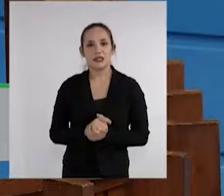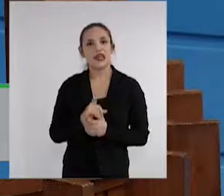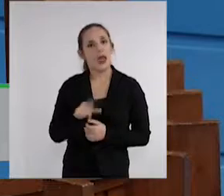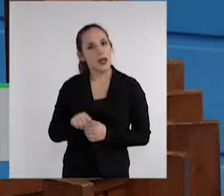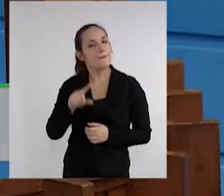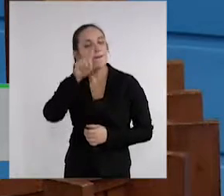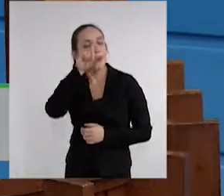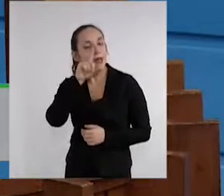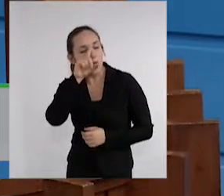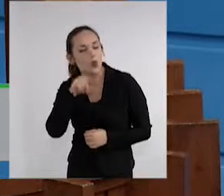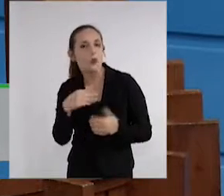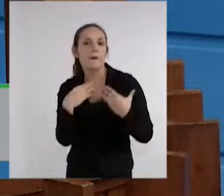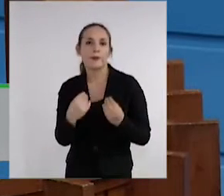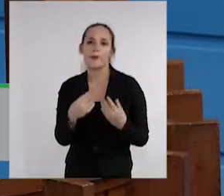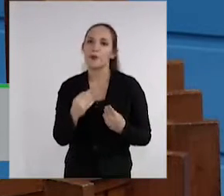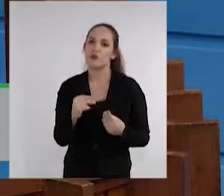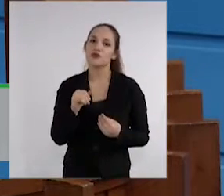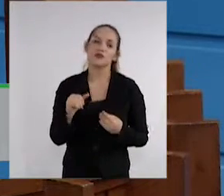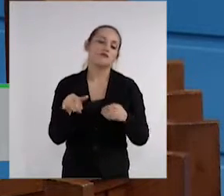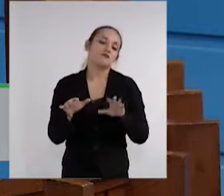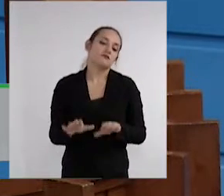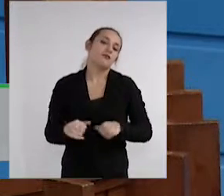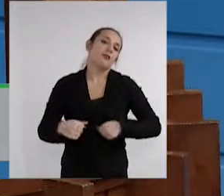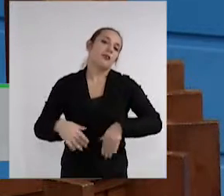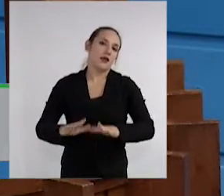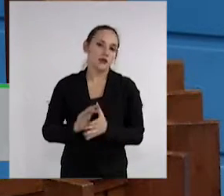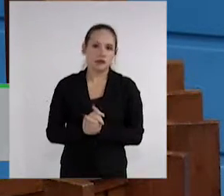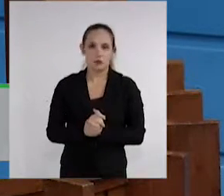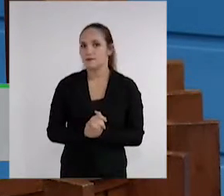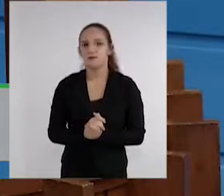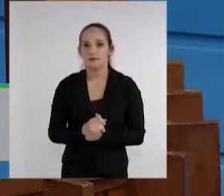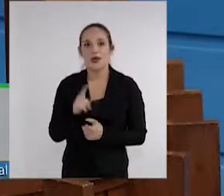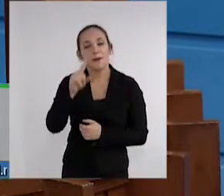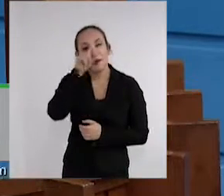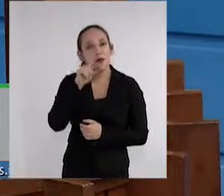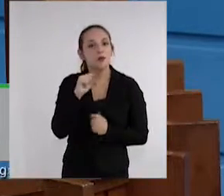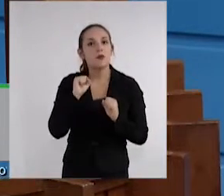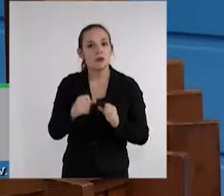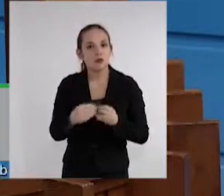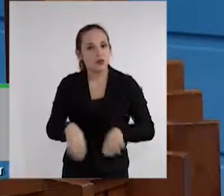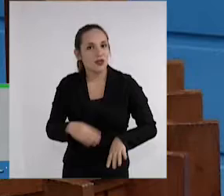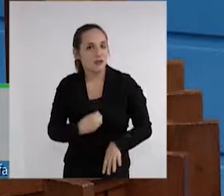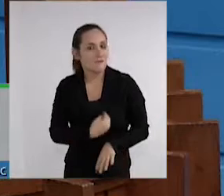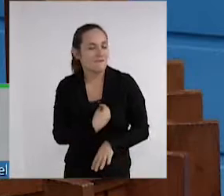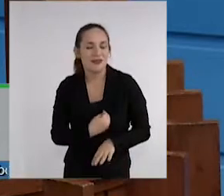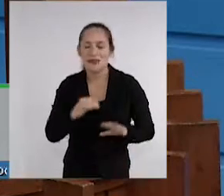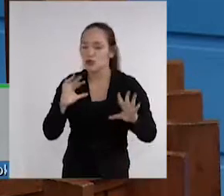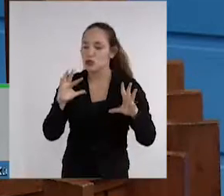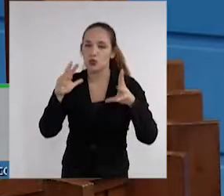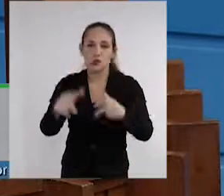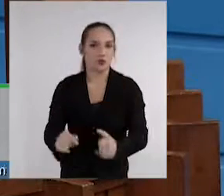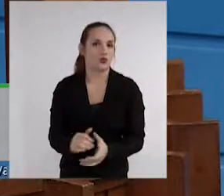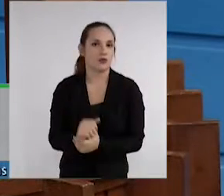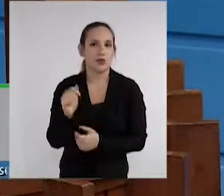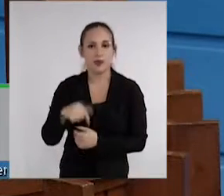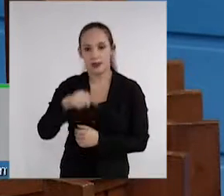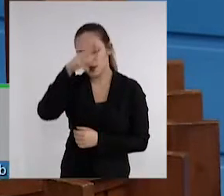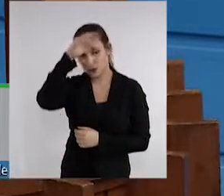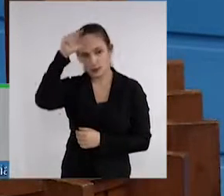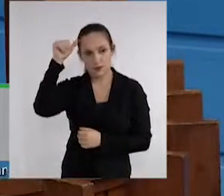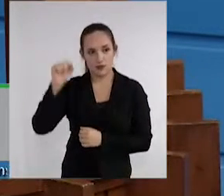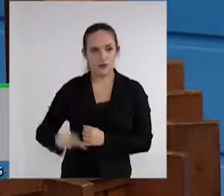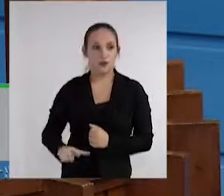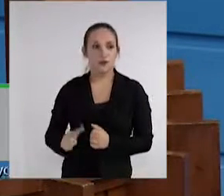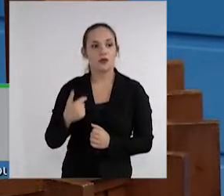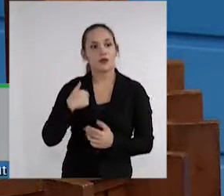riscos muito preocupantes para a vida de uma maneira geral aqui no nosso Estado.